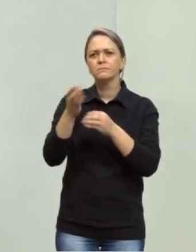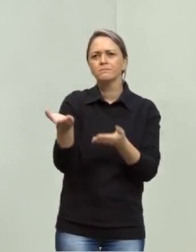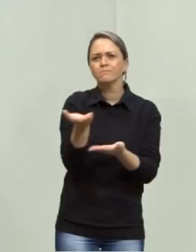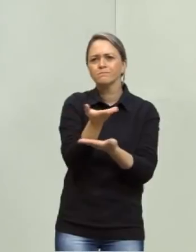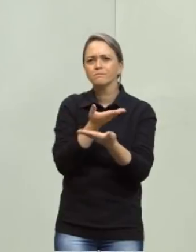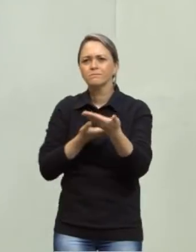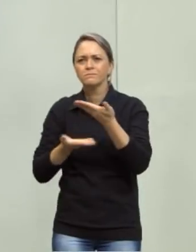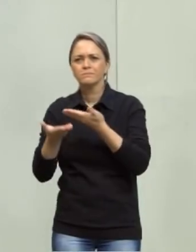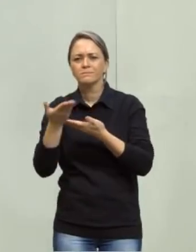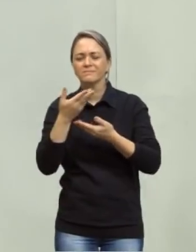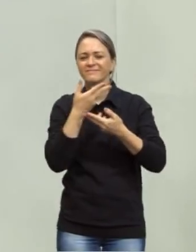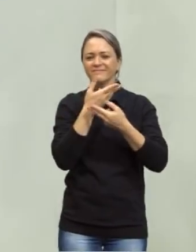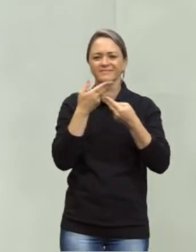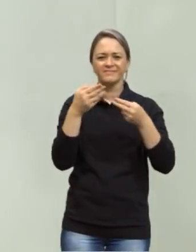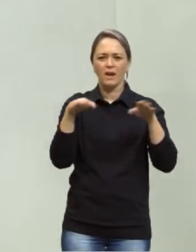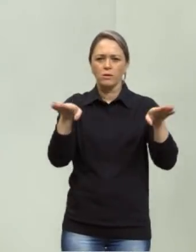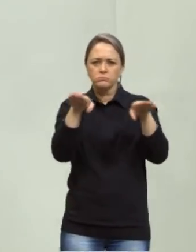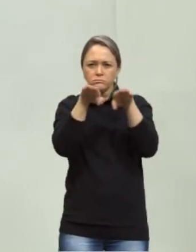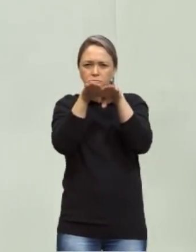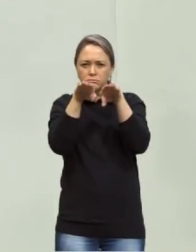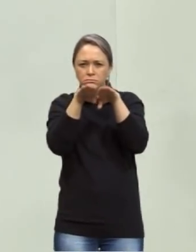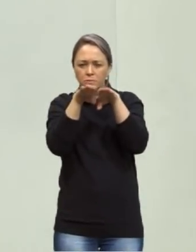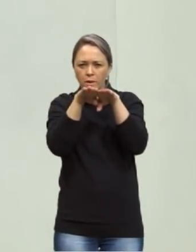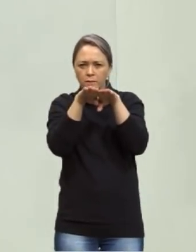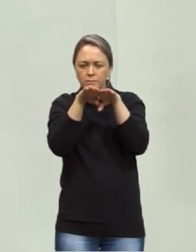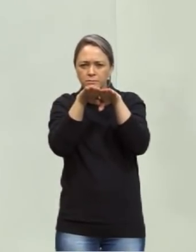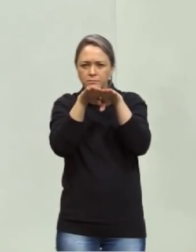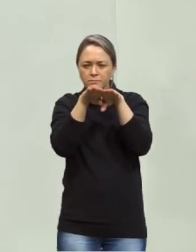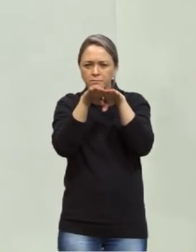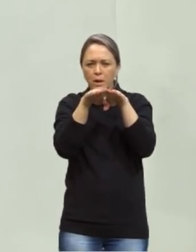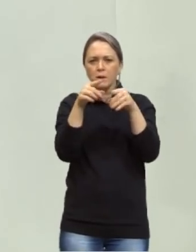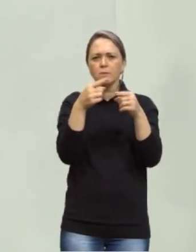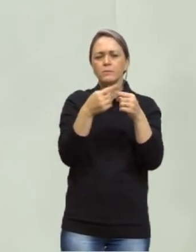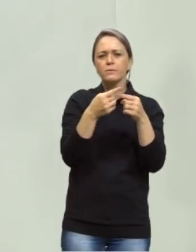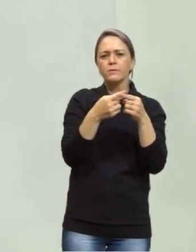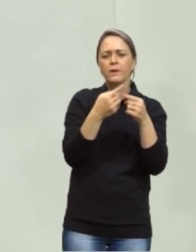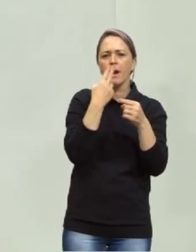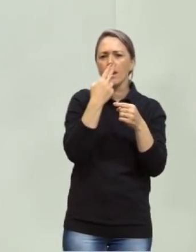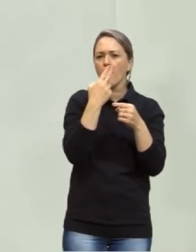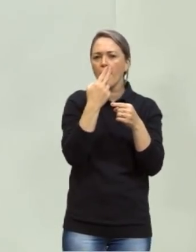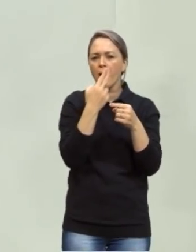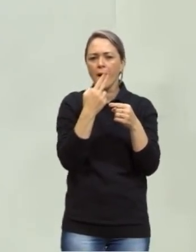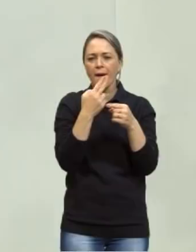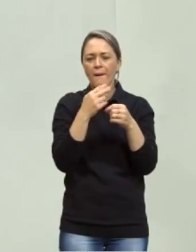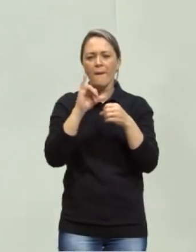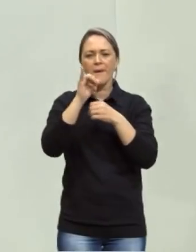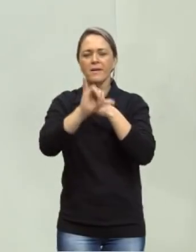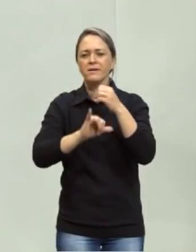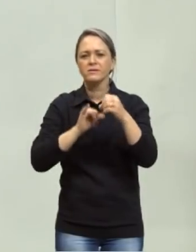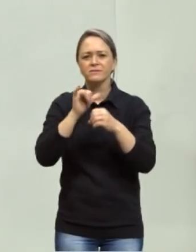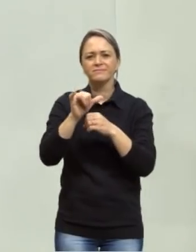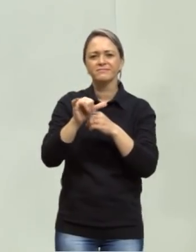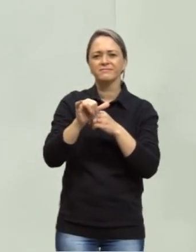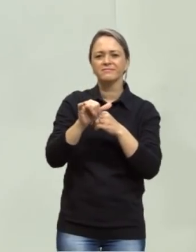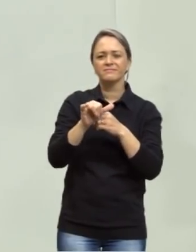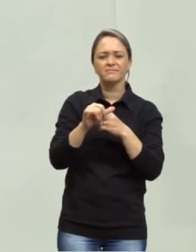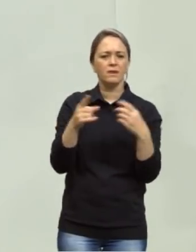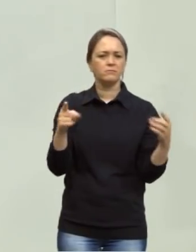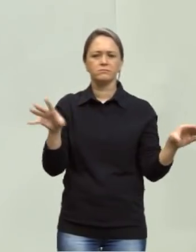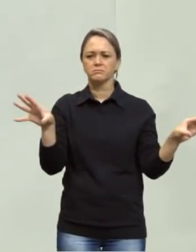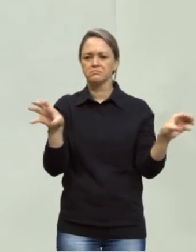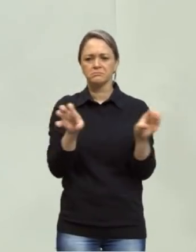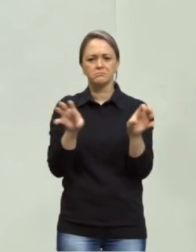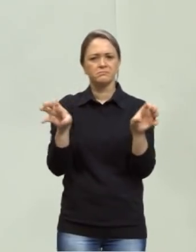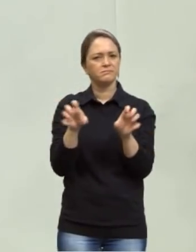homogênea para ele esse par de elétrons por quê porque exatamente igual a eletronegatividade nenhum nem outro